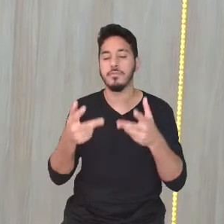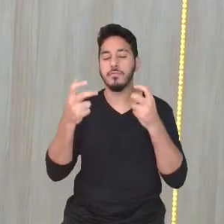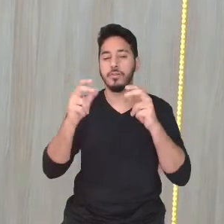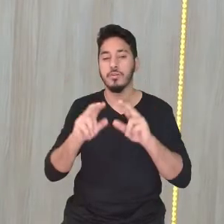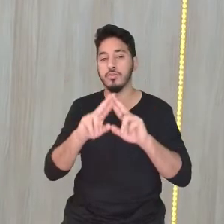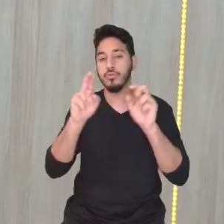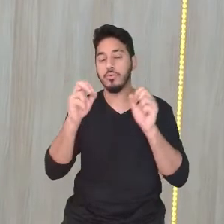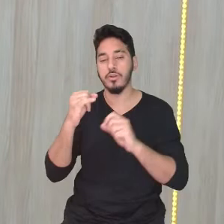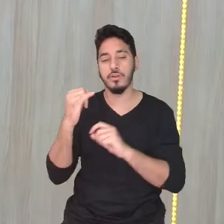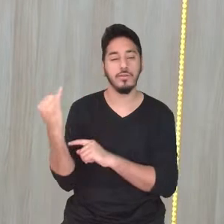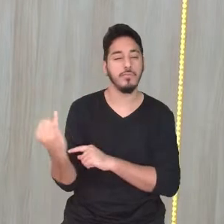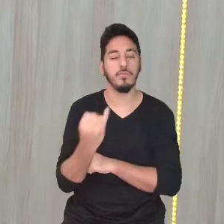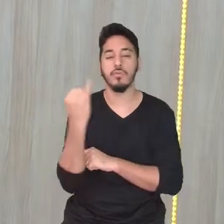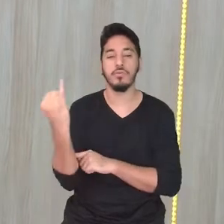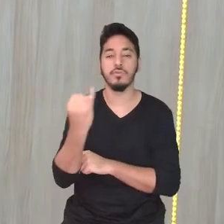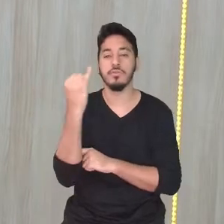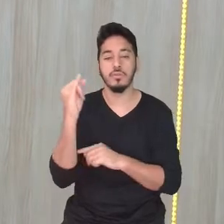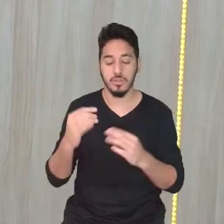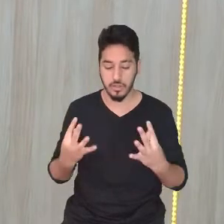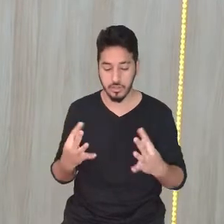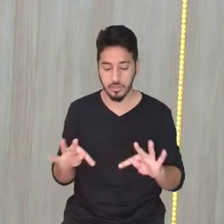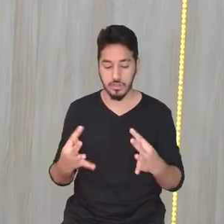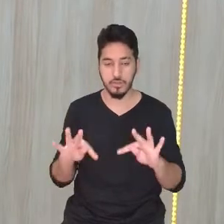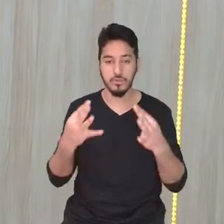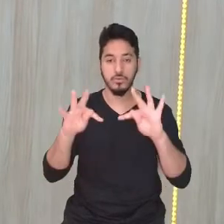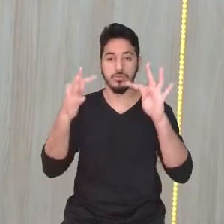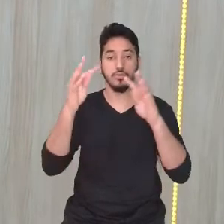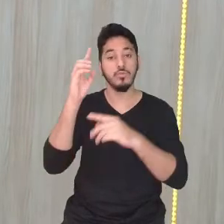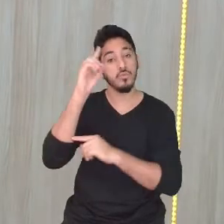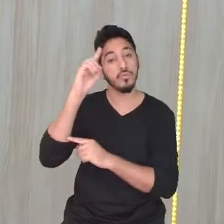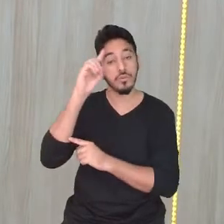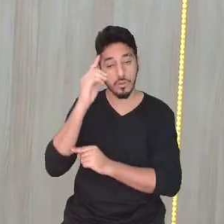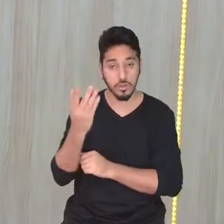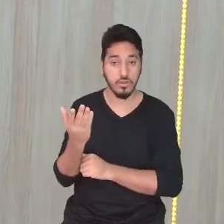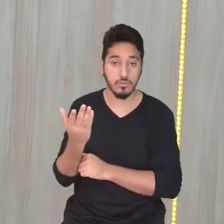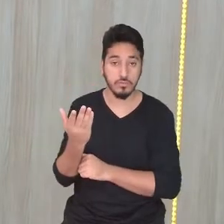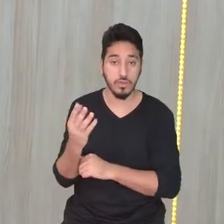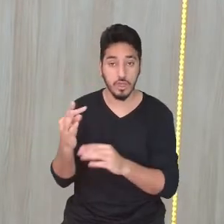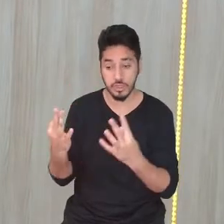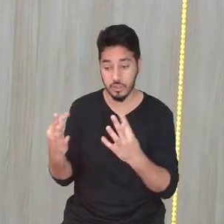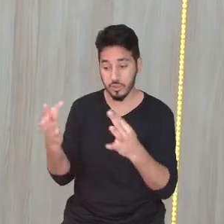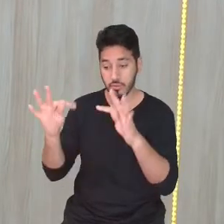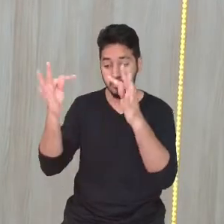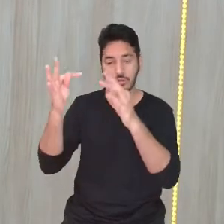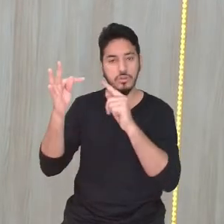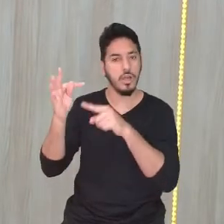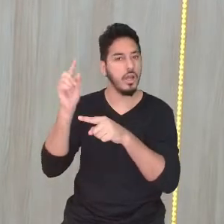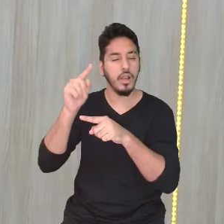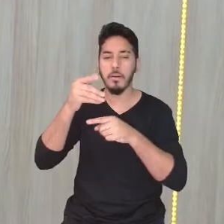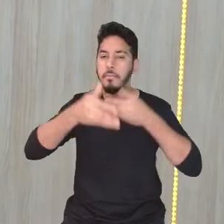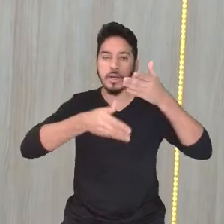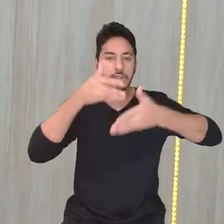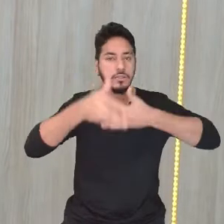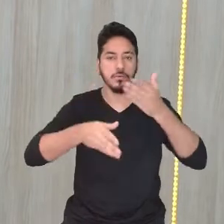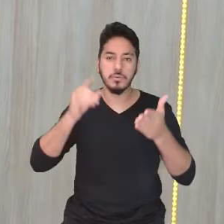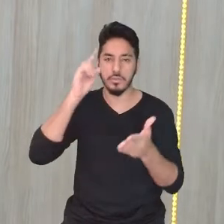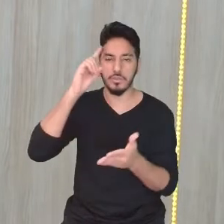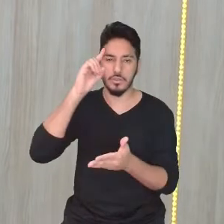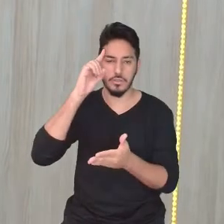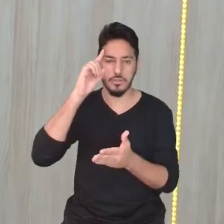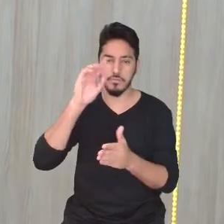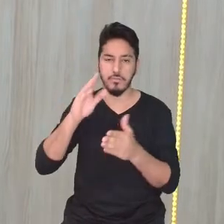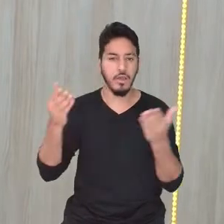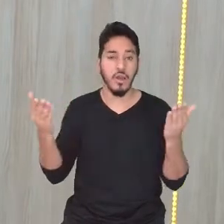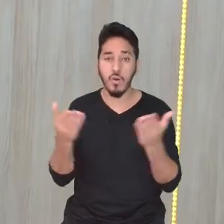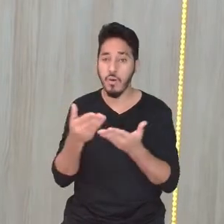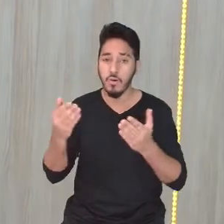a importância da tecnologia em nosso dia a dia, do quanto que a tecnologia ela faz parte do nosso dia a dia. Agora